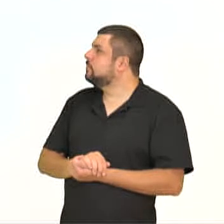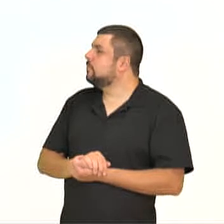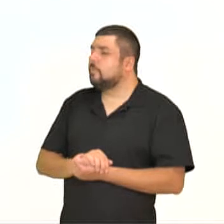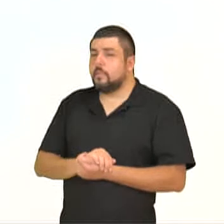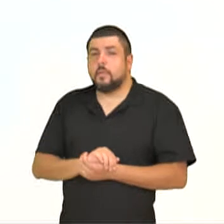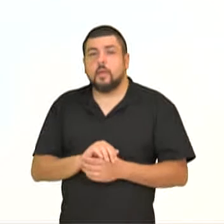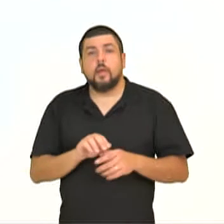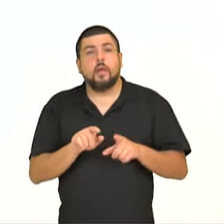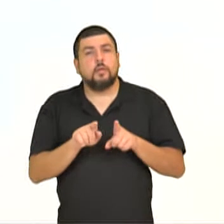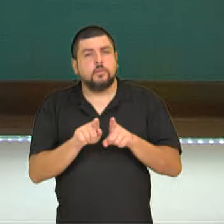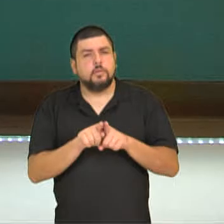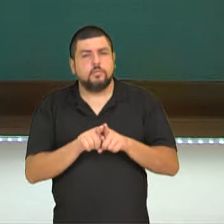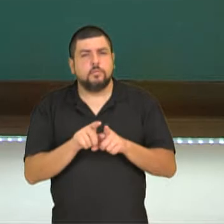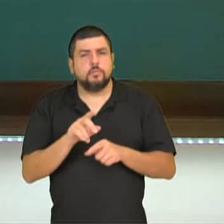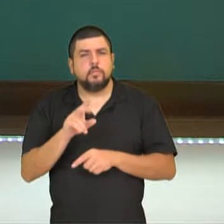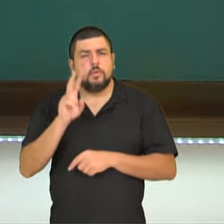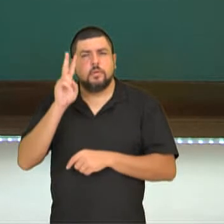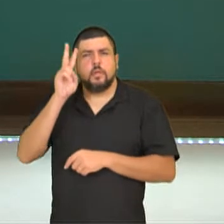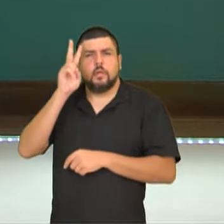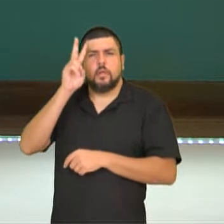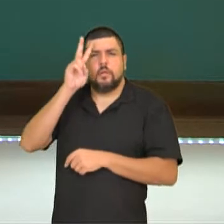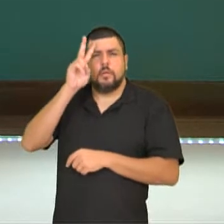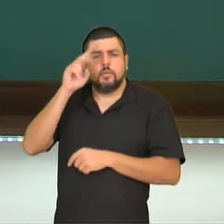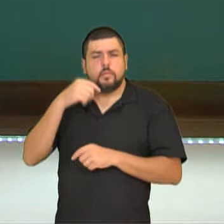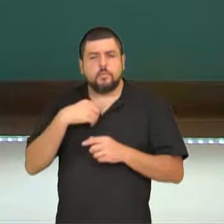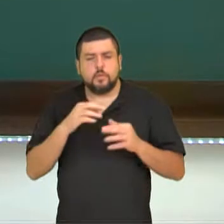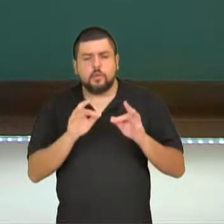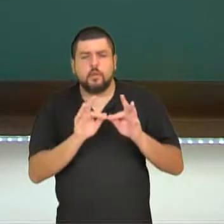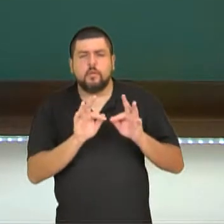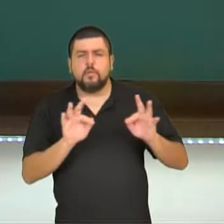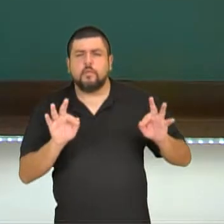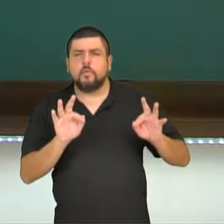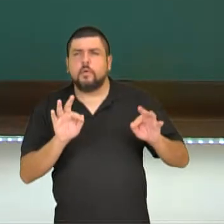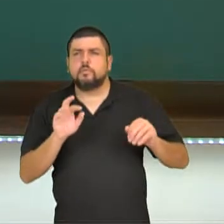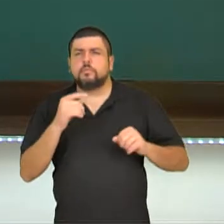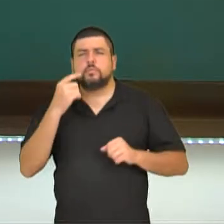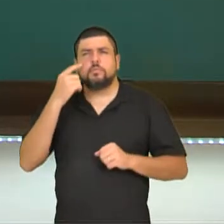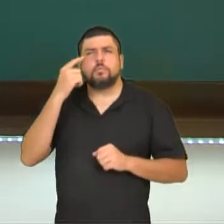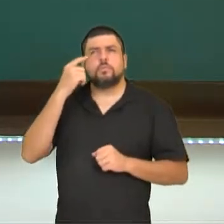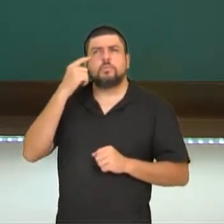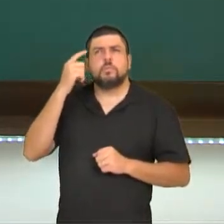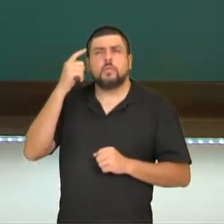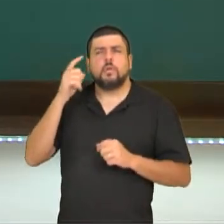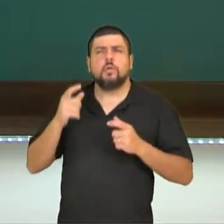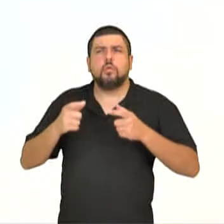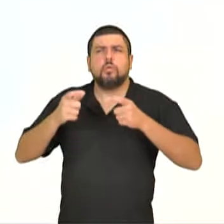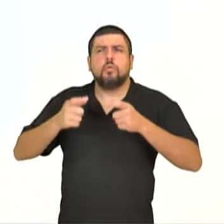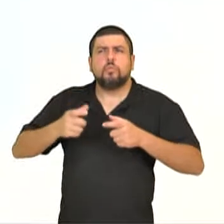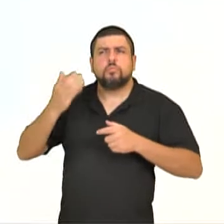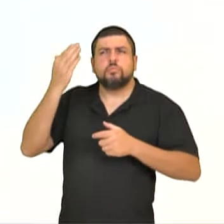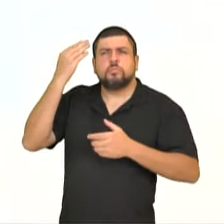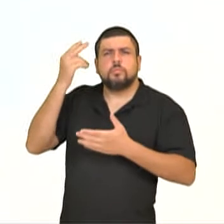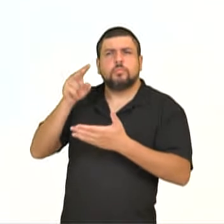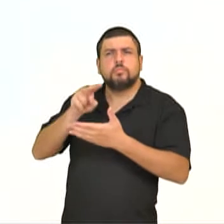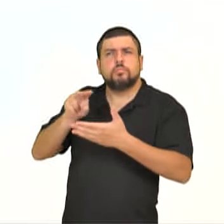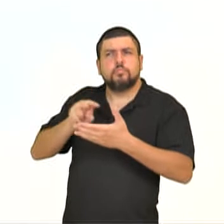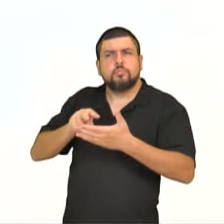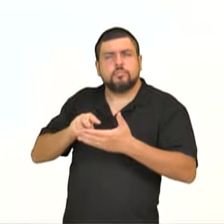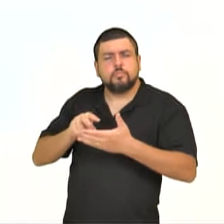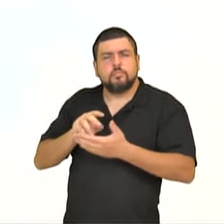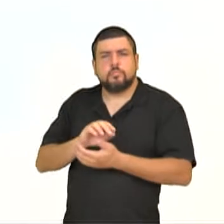fala uma frase, fala, mas onde que eu li esse texto? Onde que eu escutei?